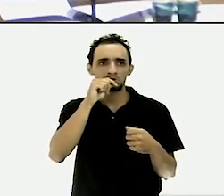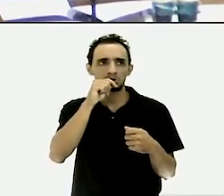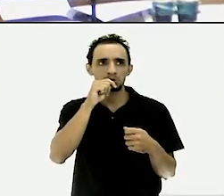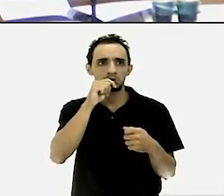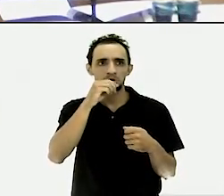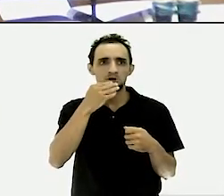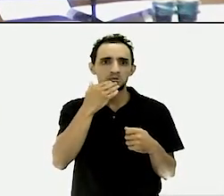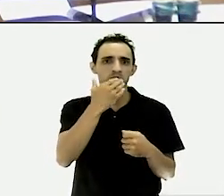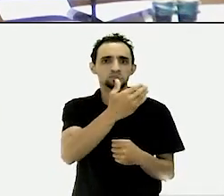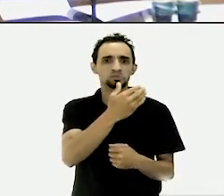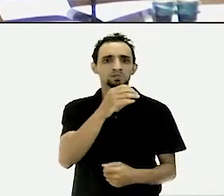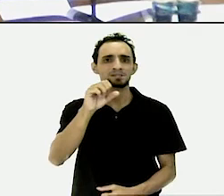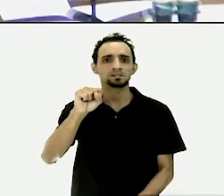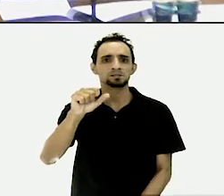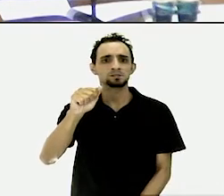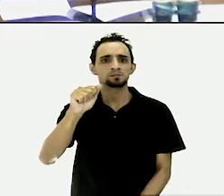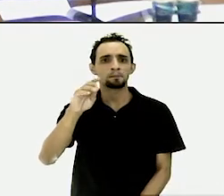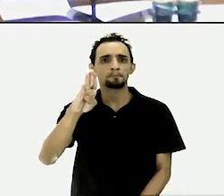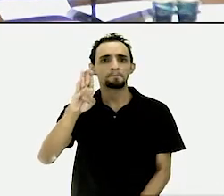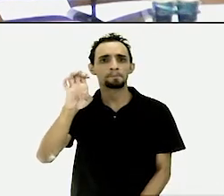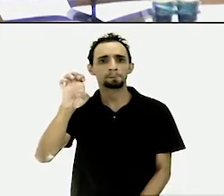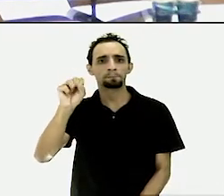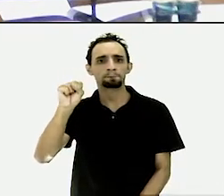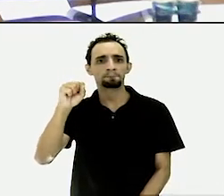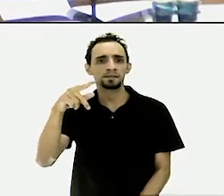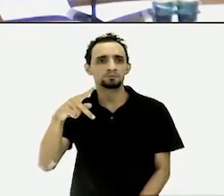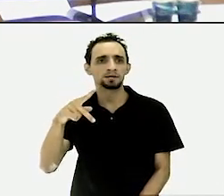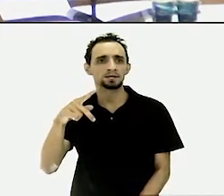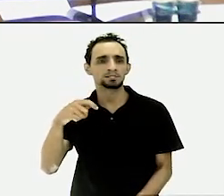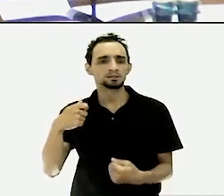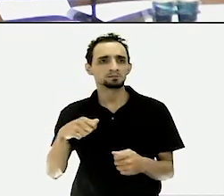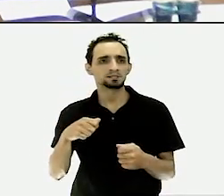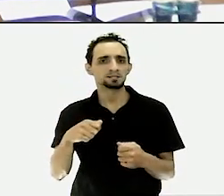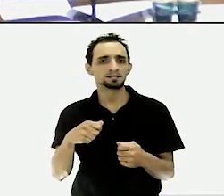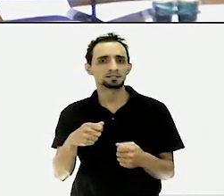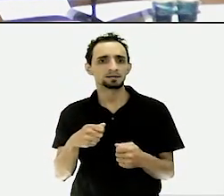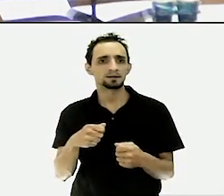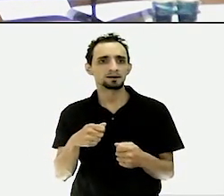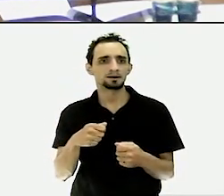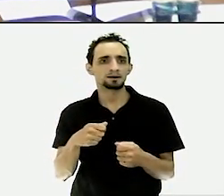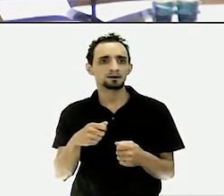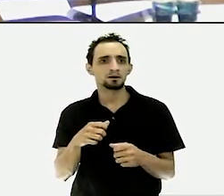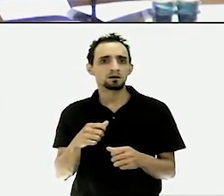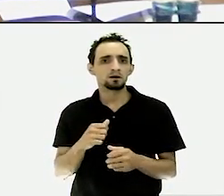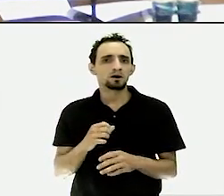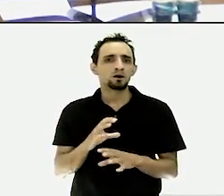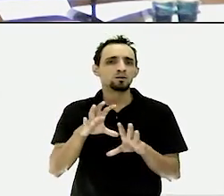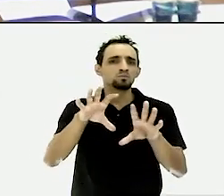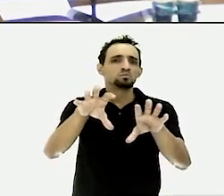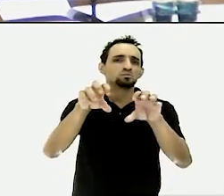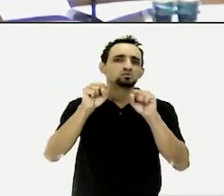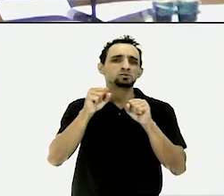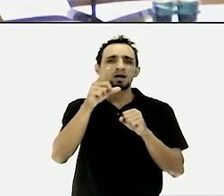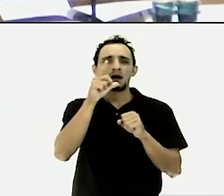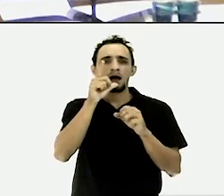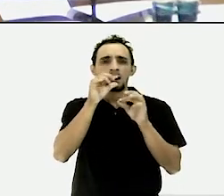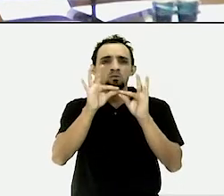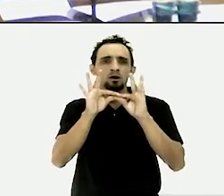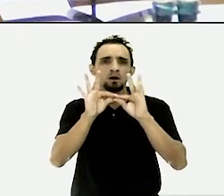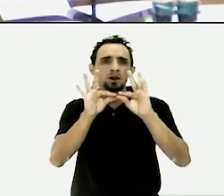meses, até agora a Sabesp não instalou. Então, e eles também vão mudar a nova sede ali, né, na antiga